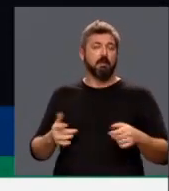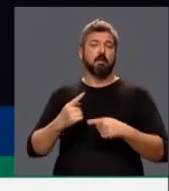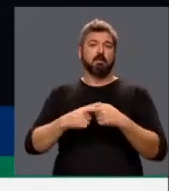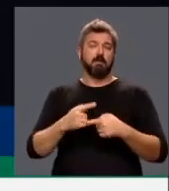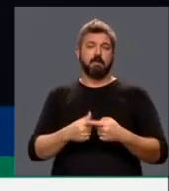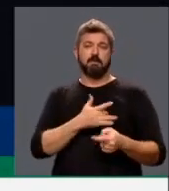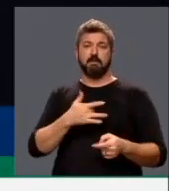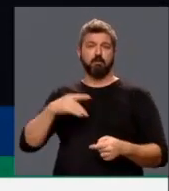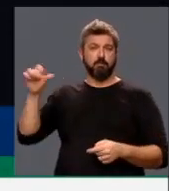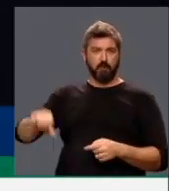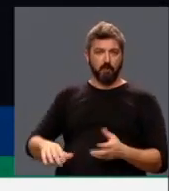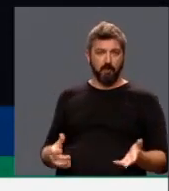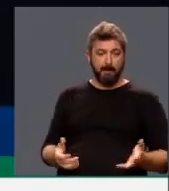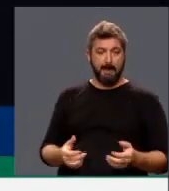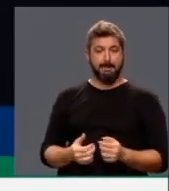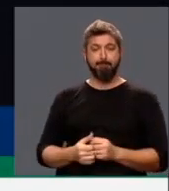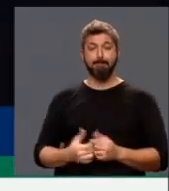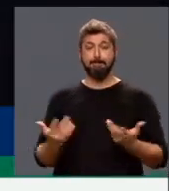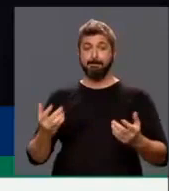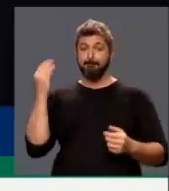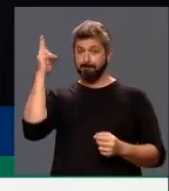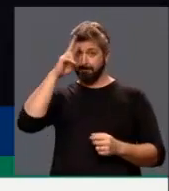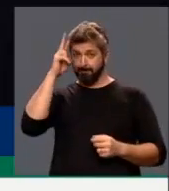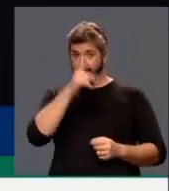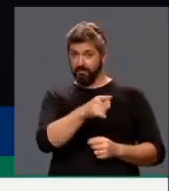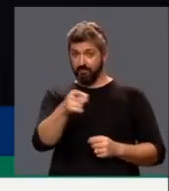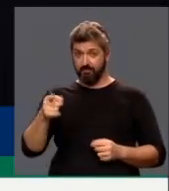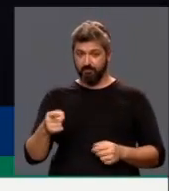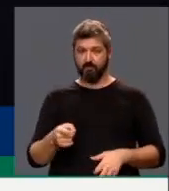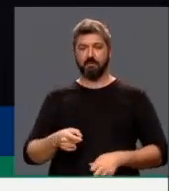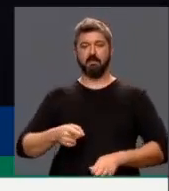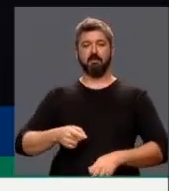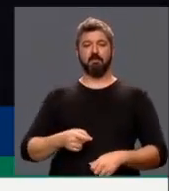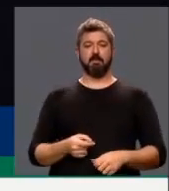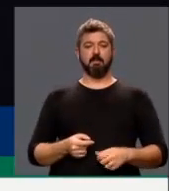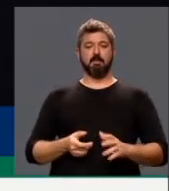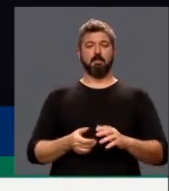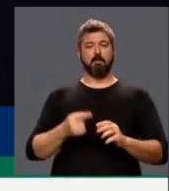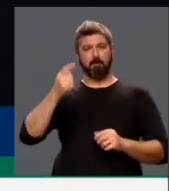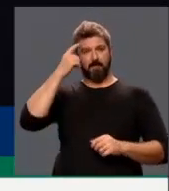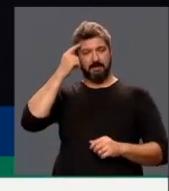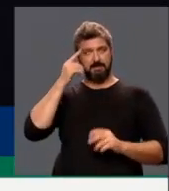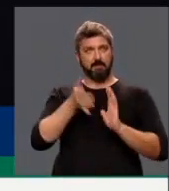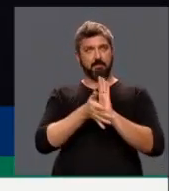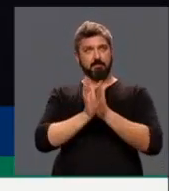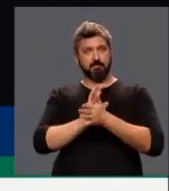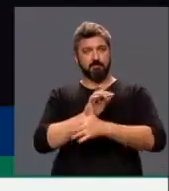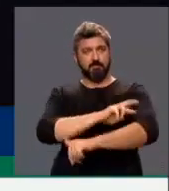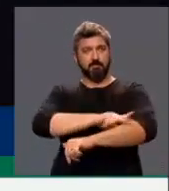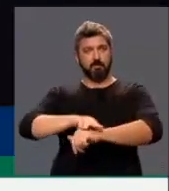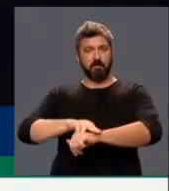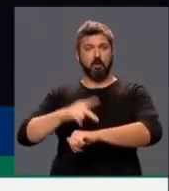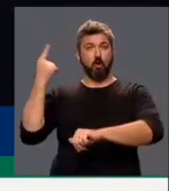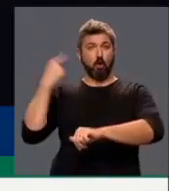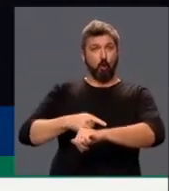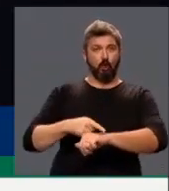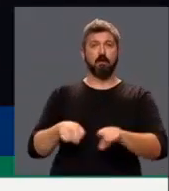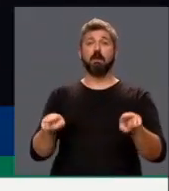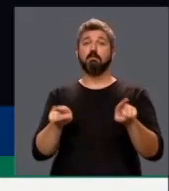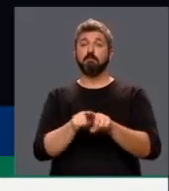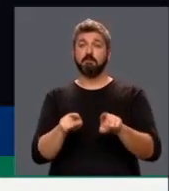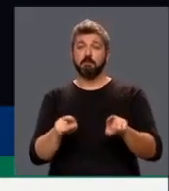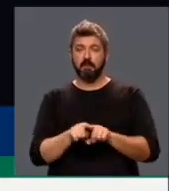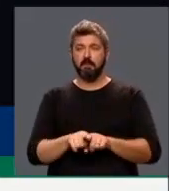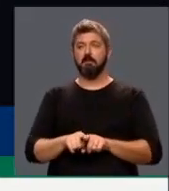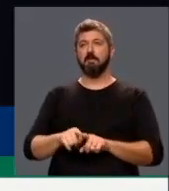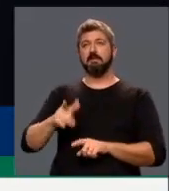saúde pré-existentes. Então, queria lembrar para vocês que ser antirracista, pensar em saúde das mulheres negras, também é pensar